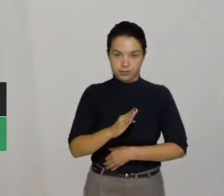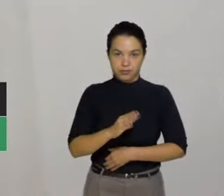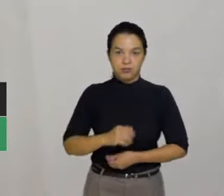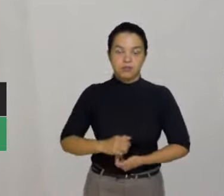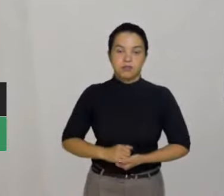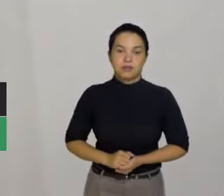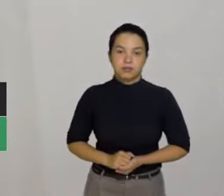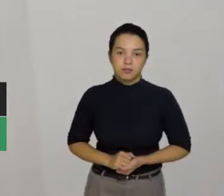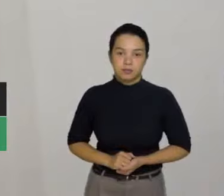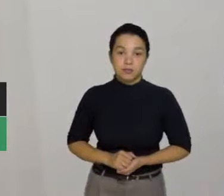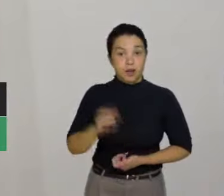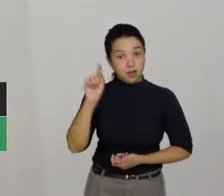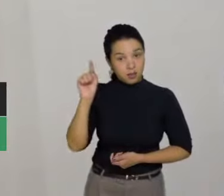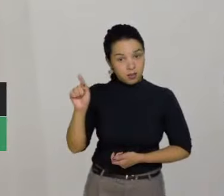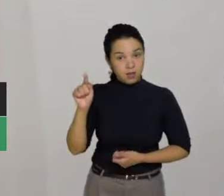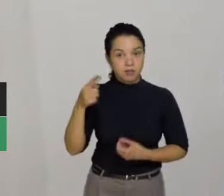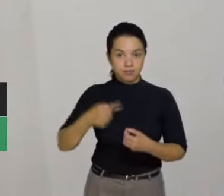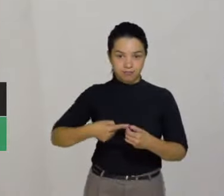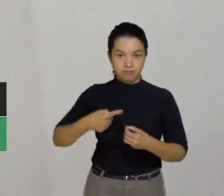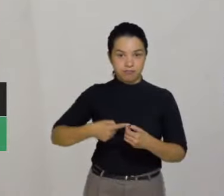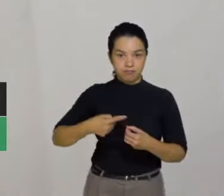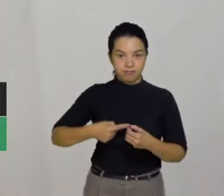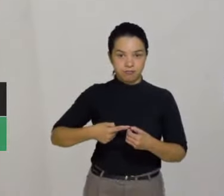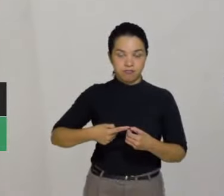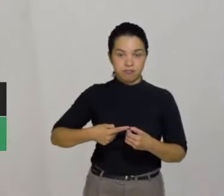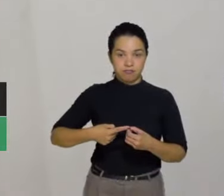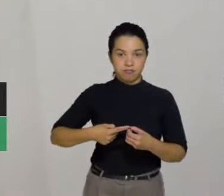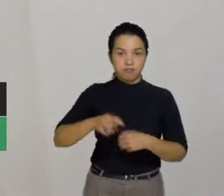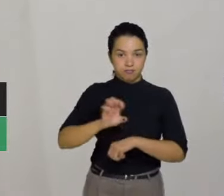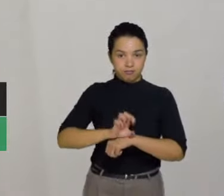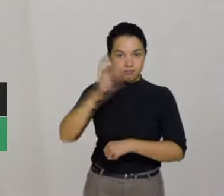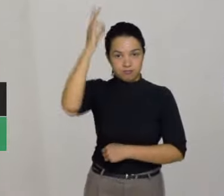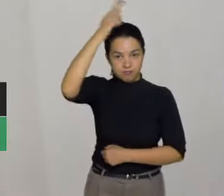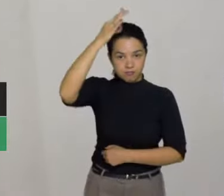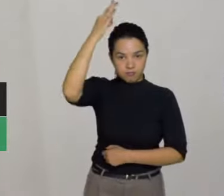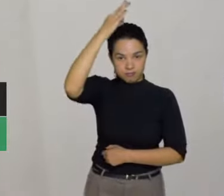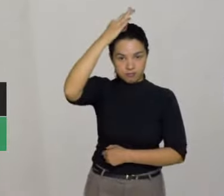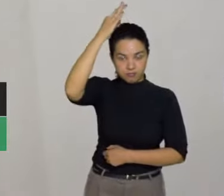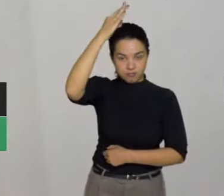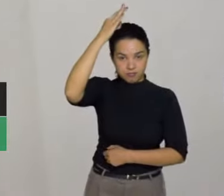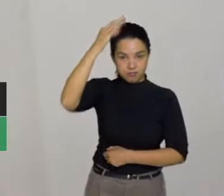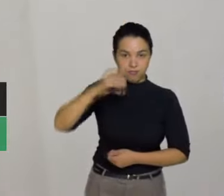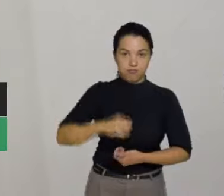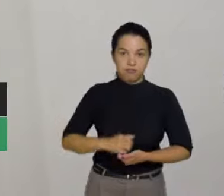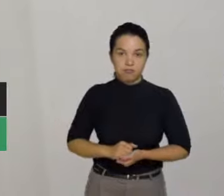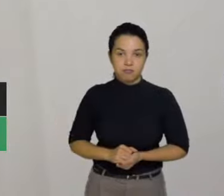em Santa Teresa, no estado do Espírito Santo, apenas